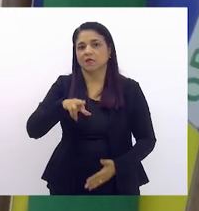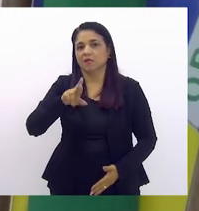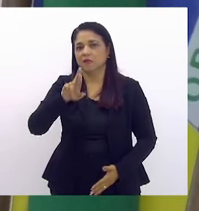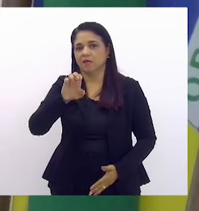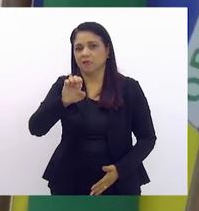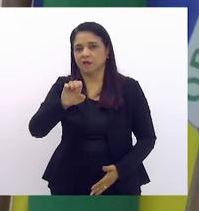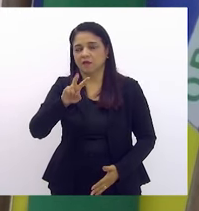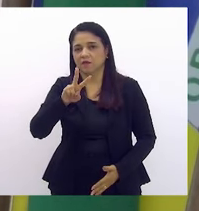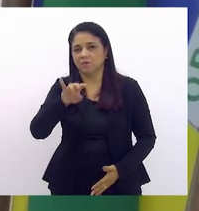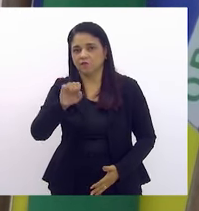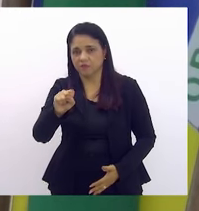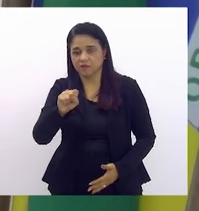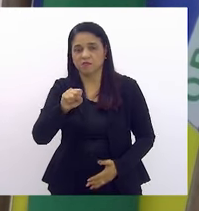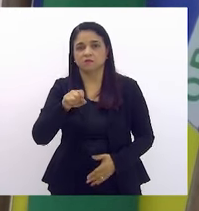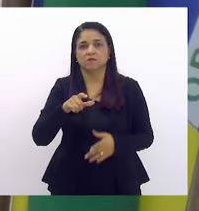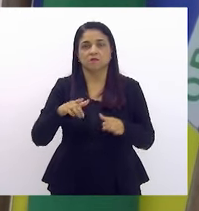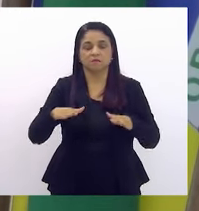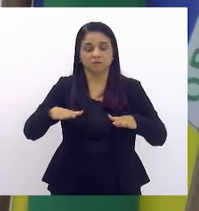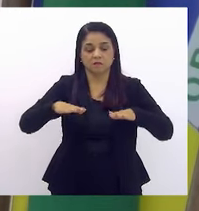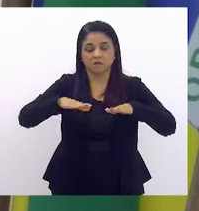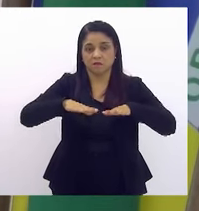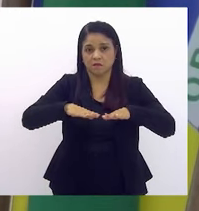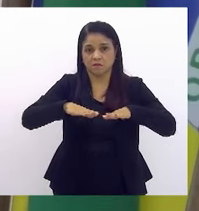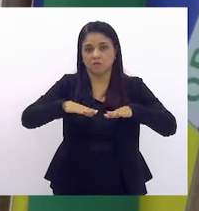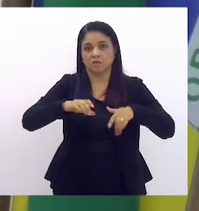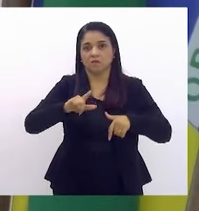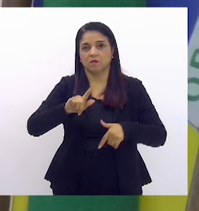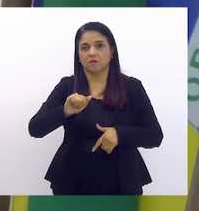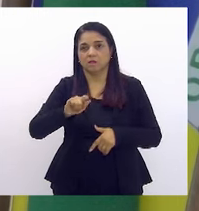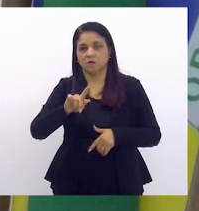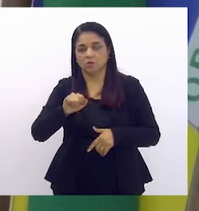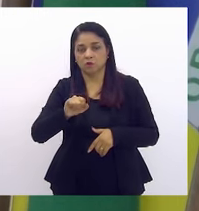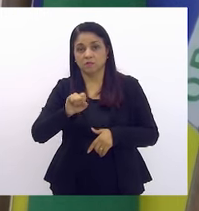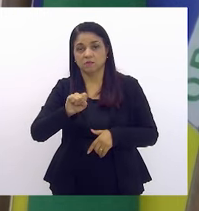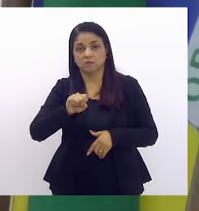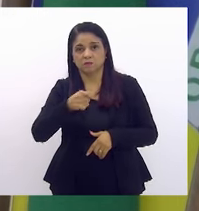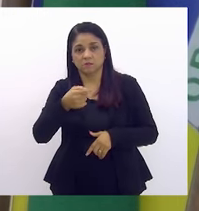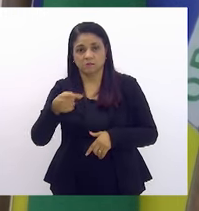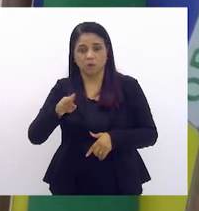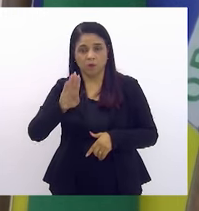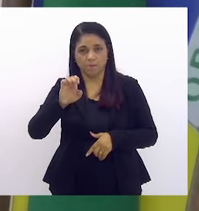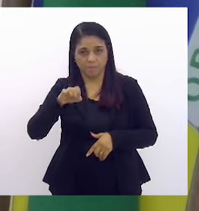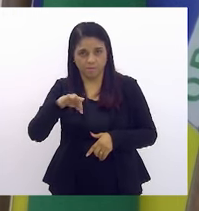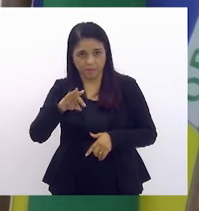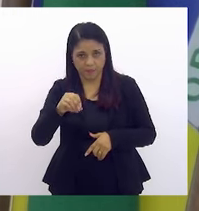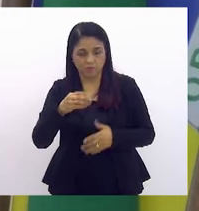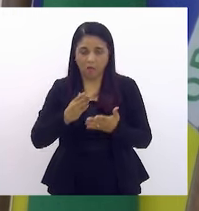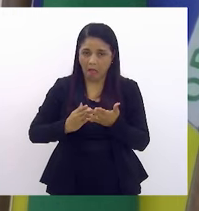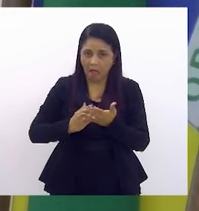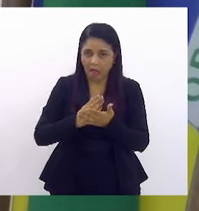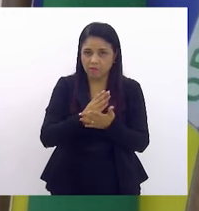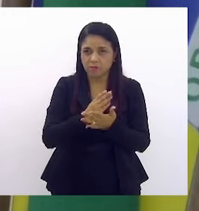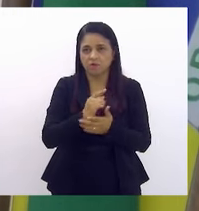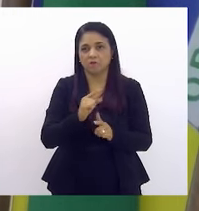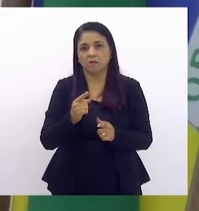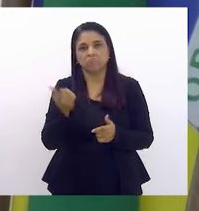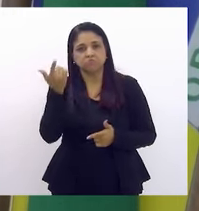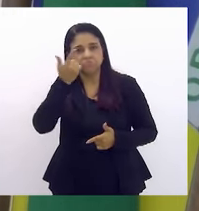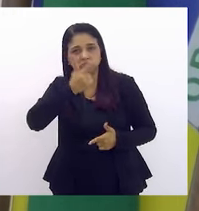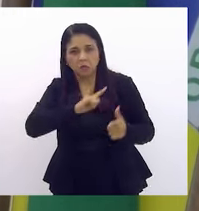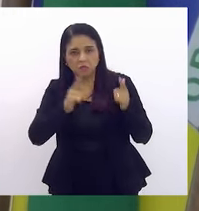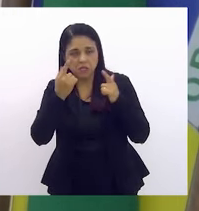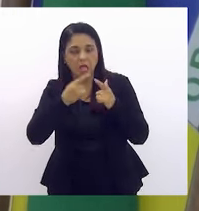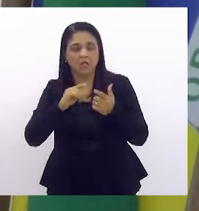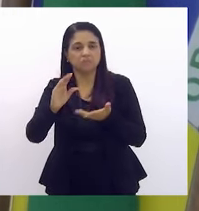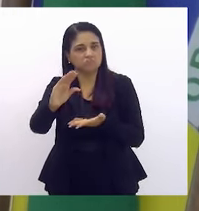Bento da Lagoa, que está proposta aqui, está para votação. Então, para aprovar, para a gente ver também se a gente consegue uns recursos para